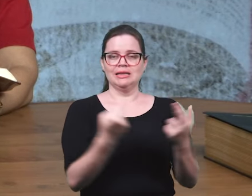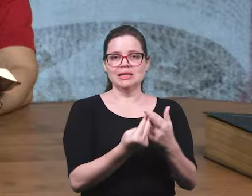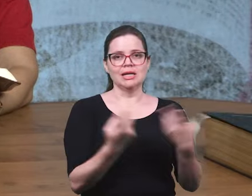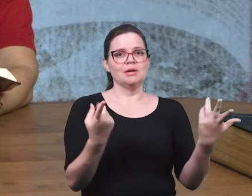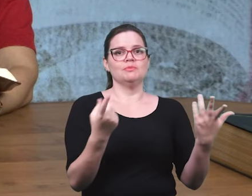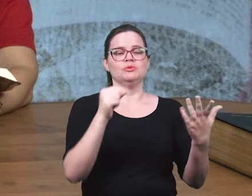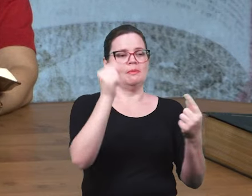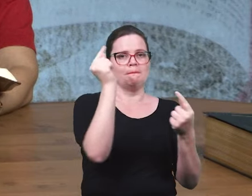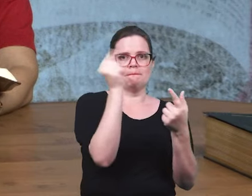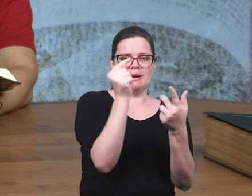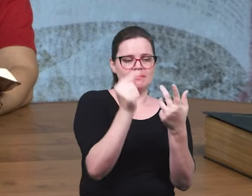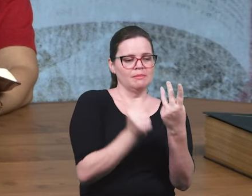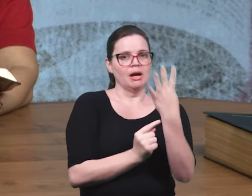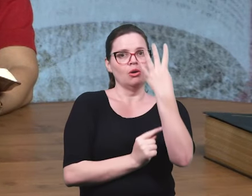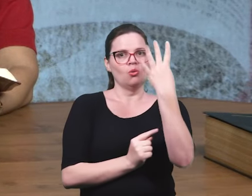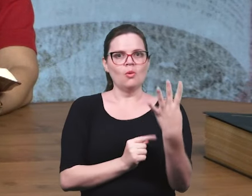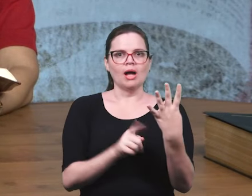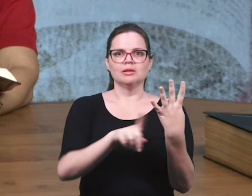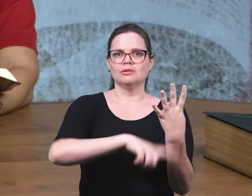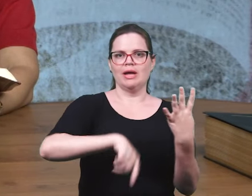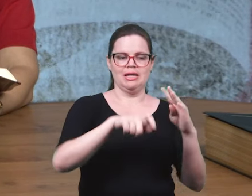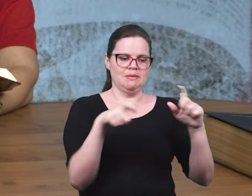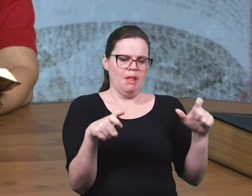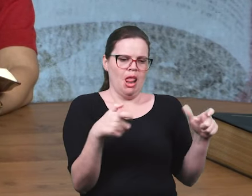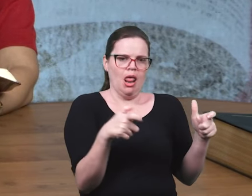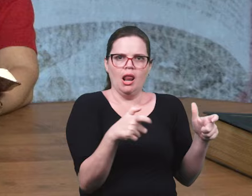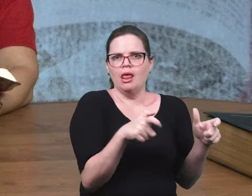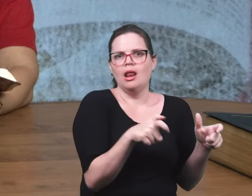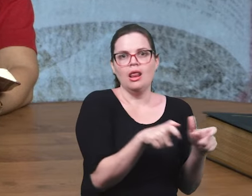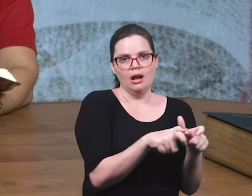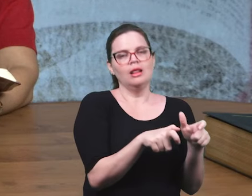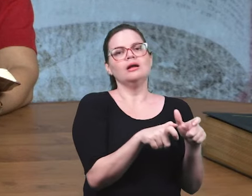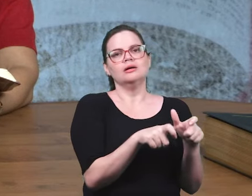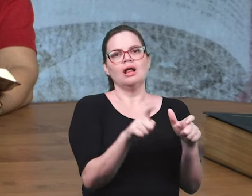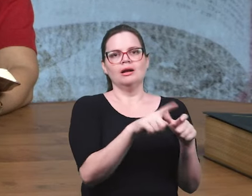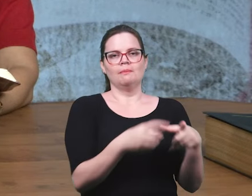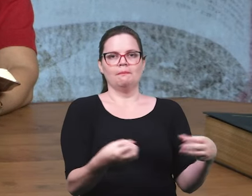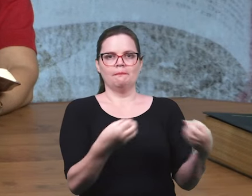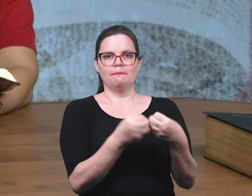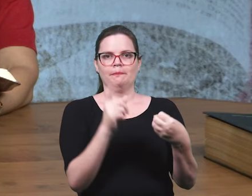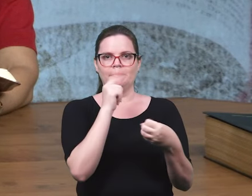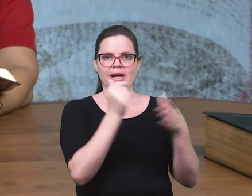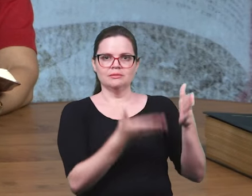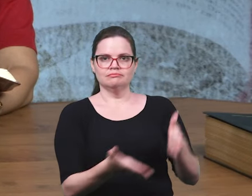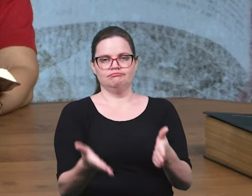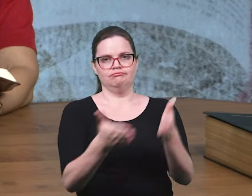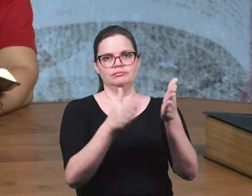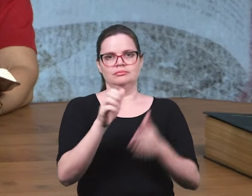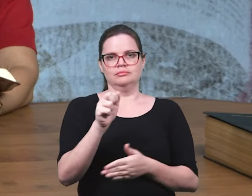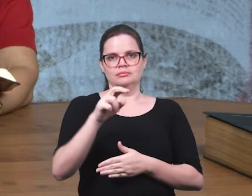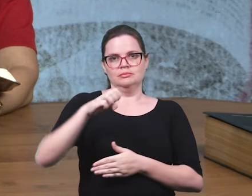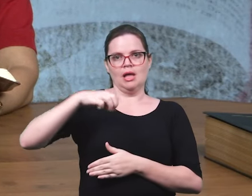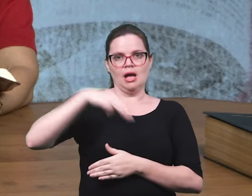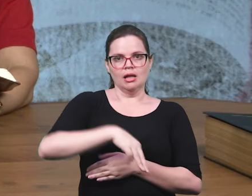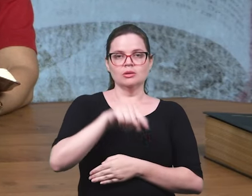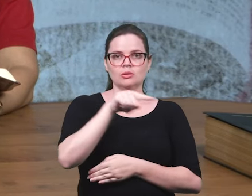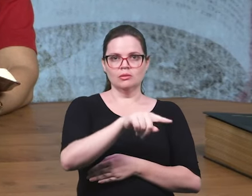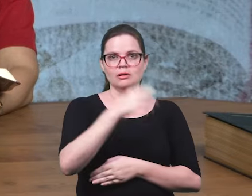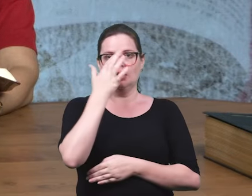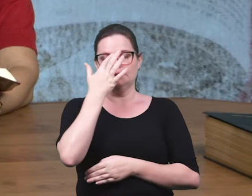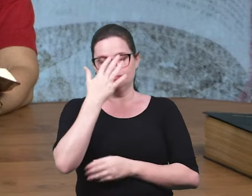os manassitas, desde Aroer, que está junto ao ribeiro de Arnon, a saber, Gileade